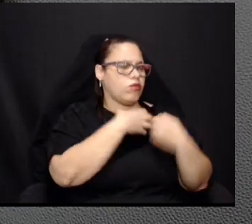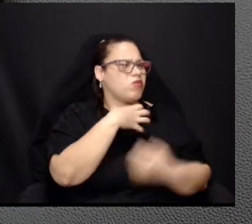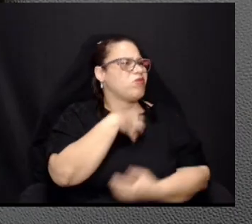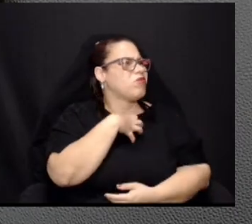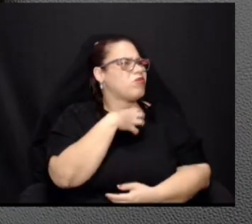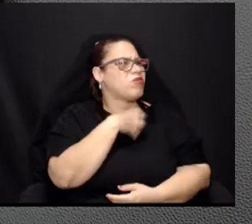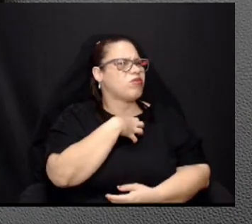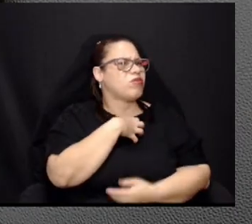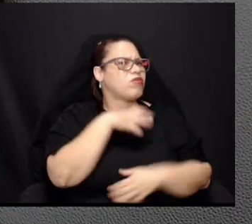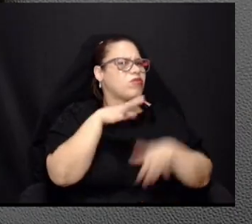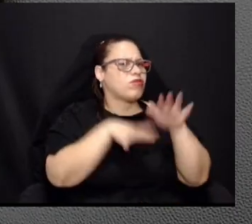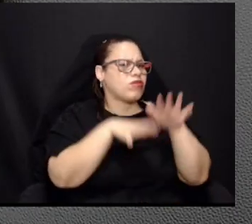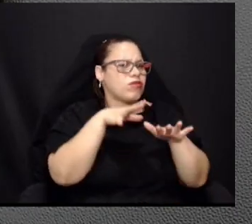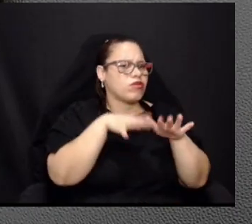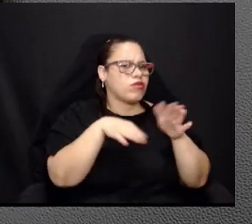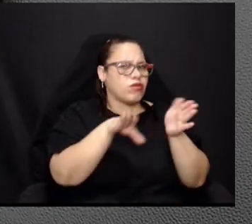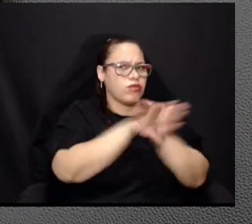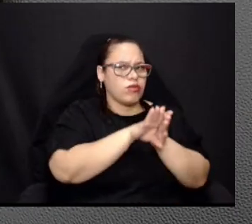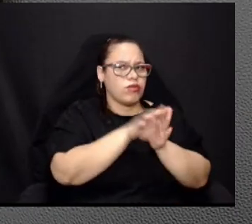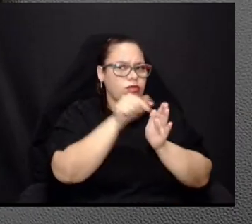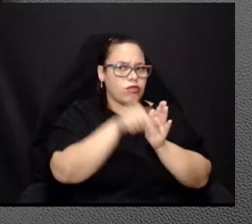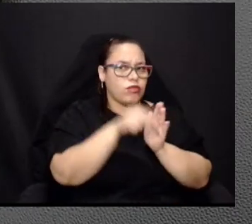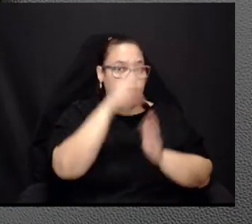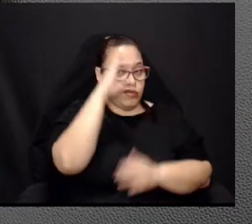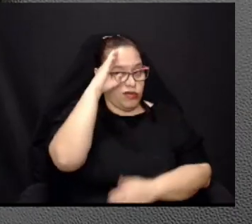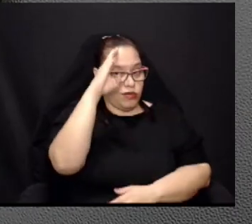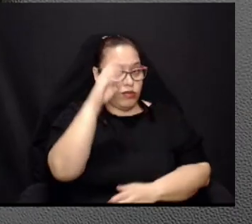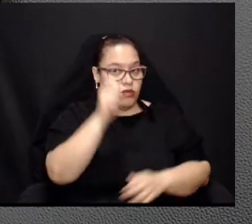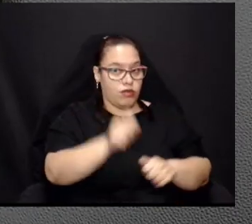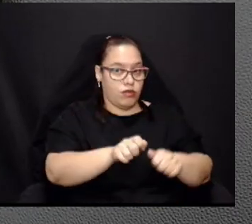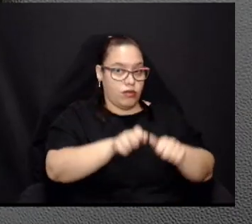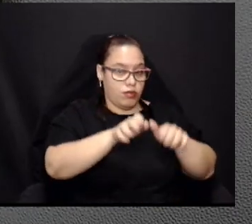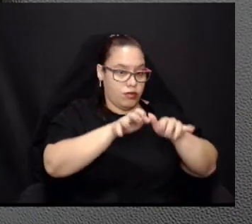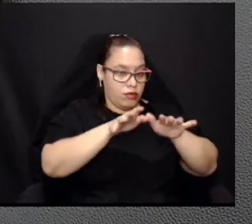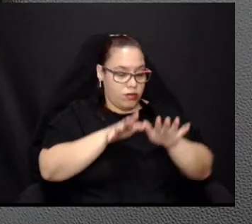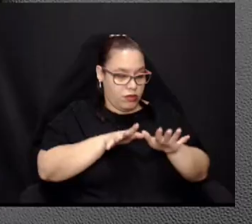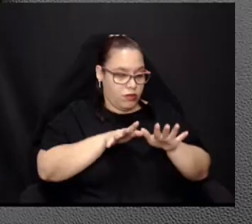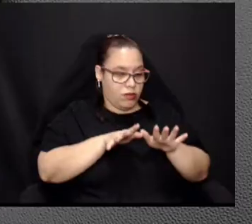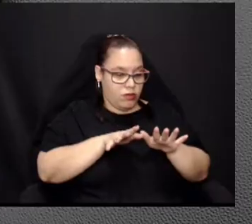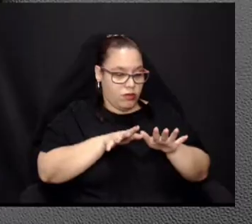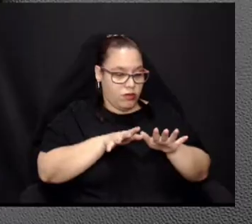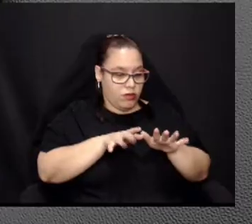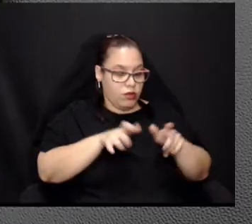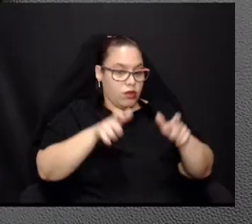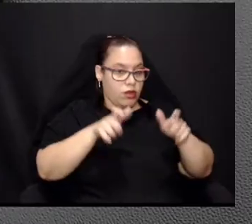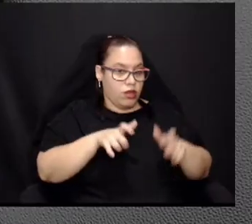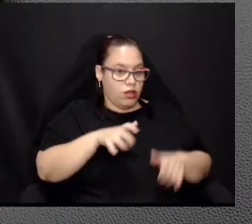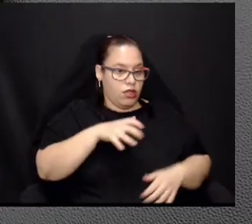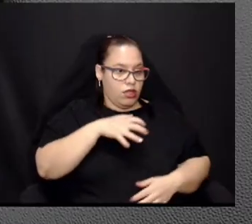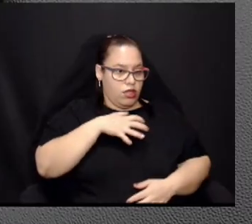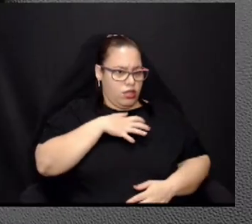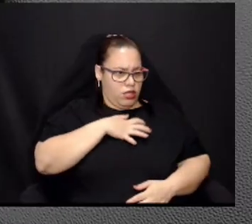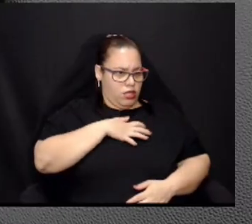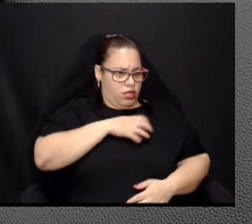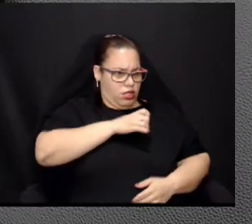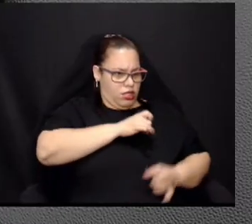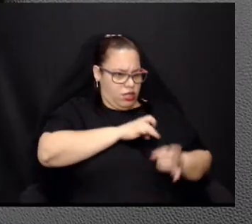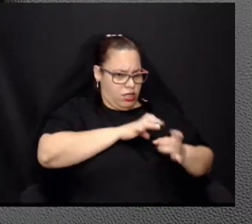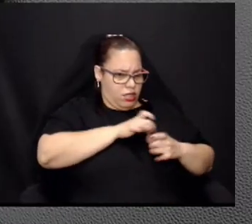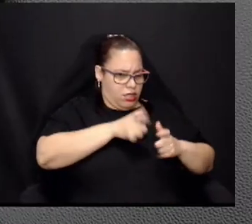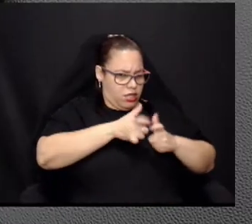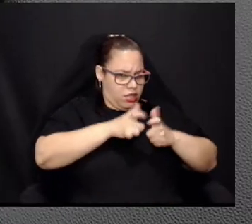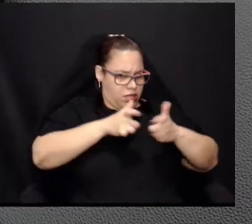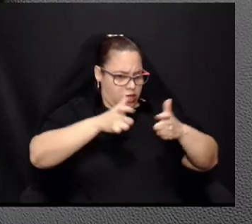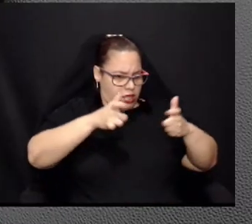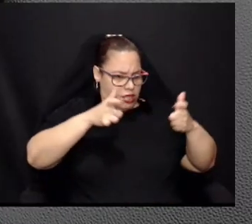pessoas entravam aqui, principalmente no plenário, e era um ambiente muito intimidador, né? Ele é grande, ele tem toda uma pompa, então